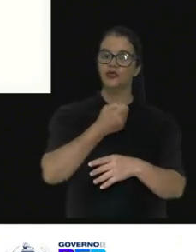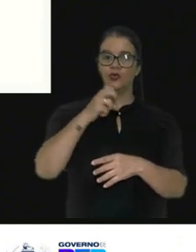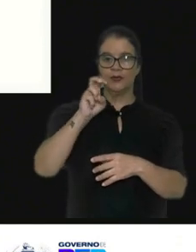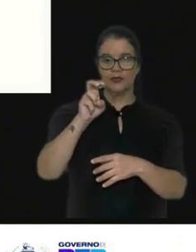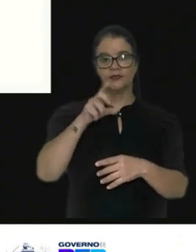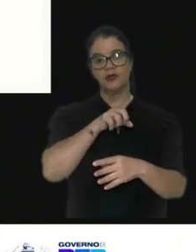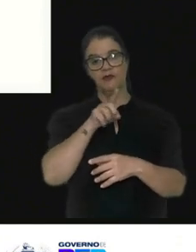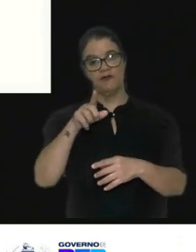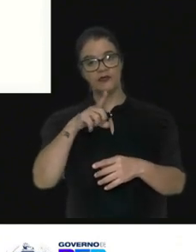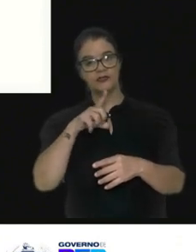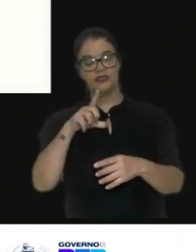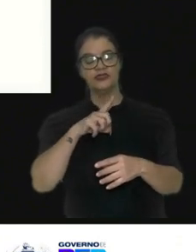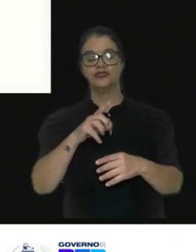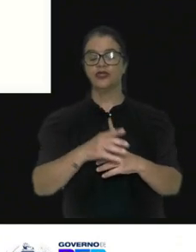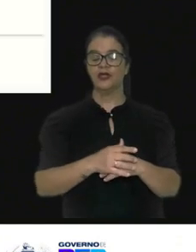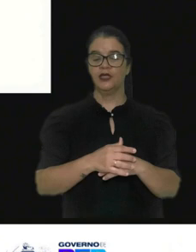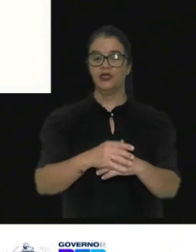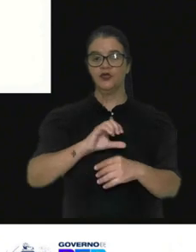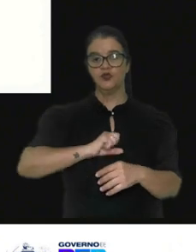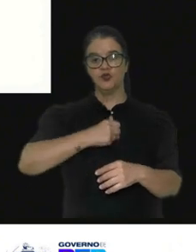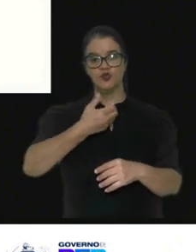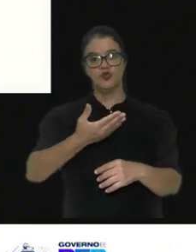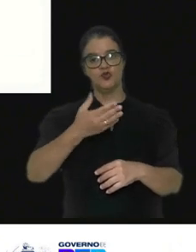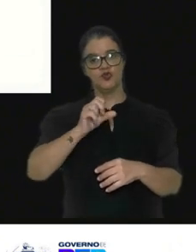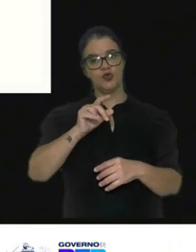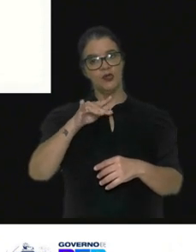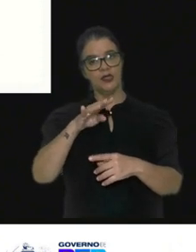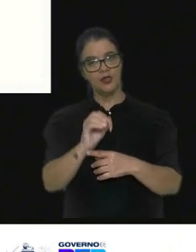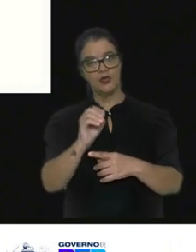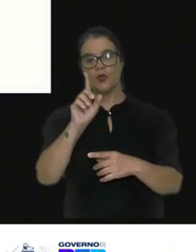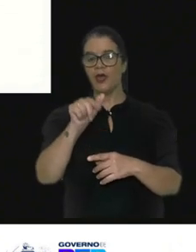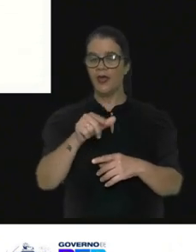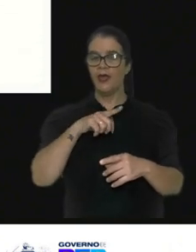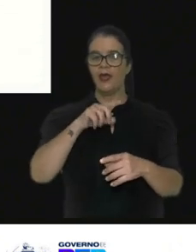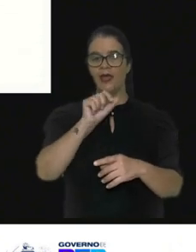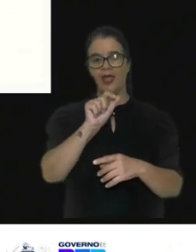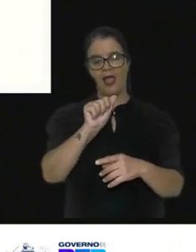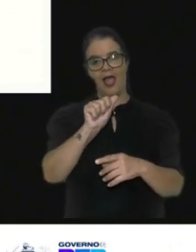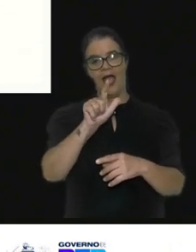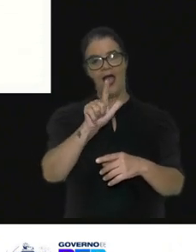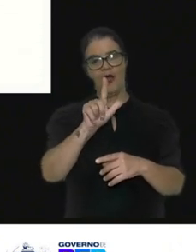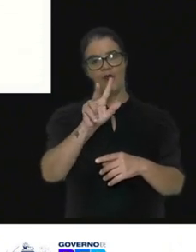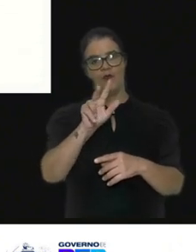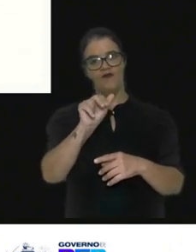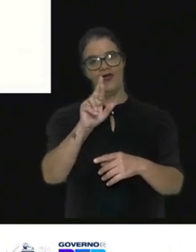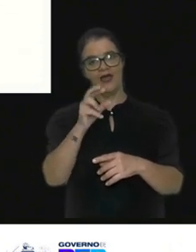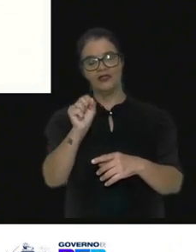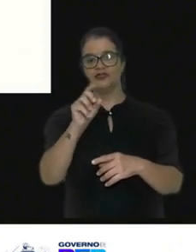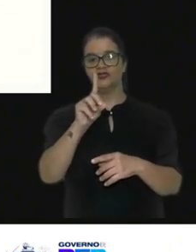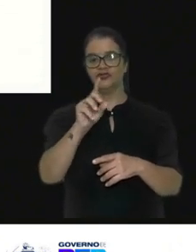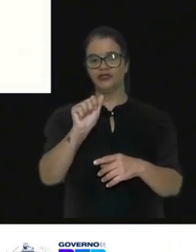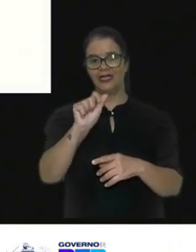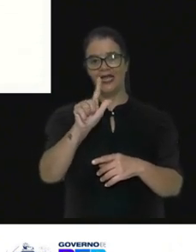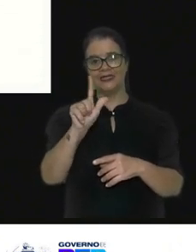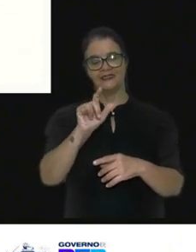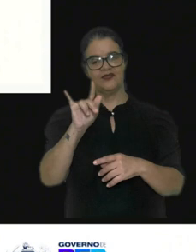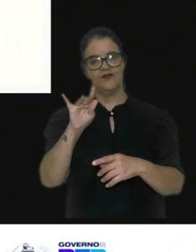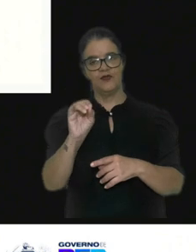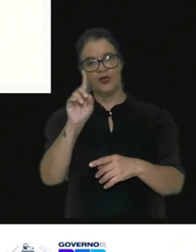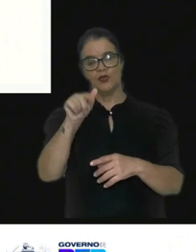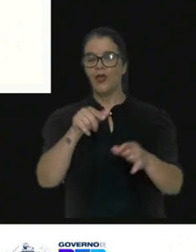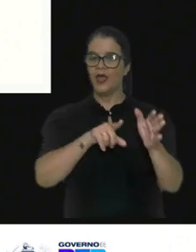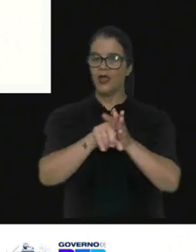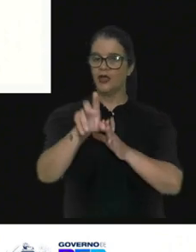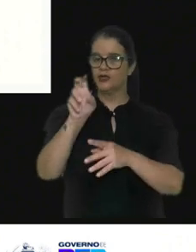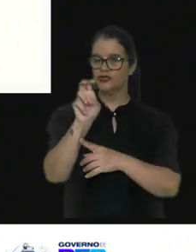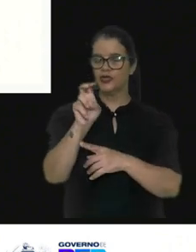5, vocês têm um soneto. É esse soneto aqui do Álvares de Azevedo. É a questão